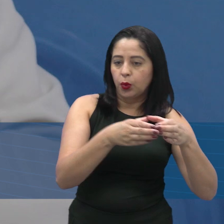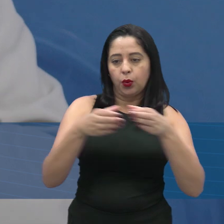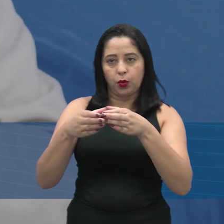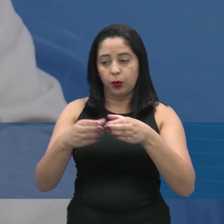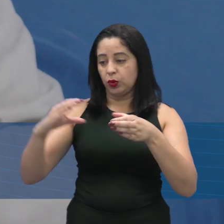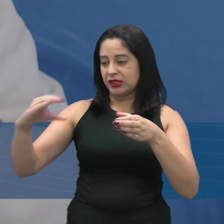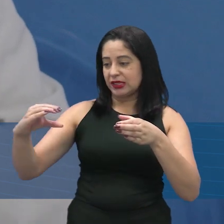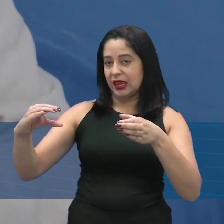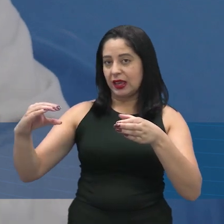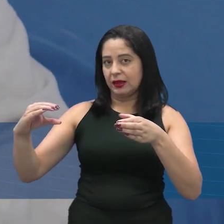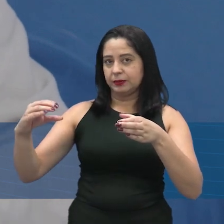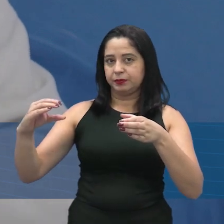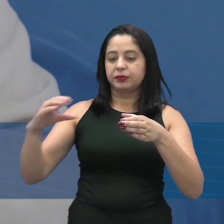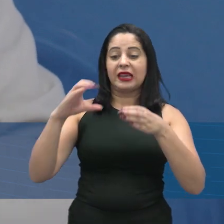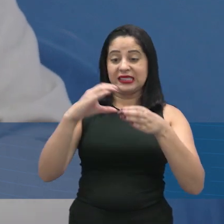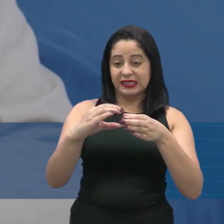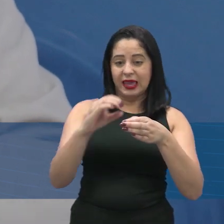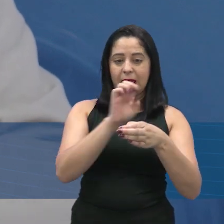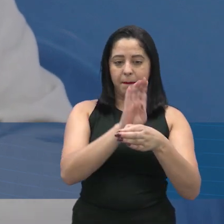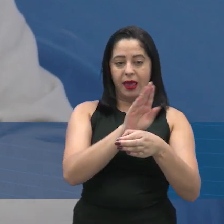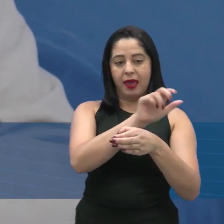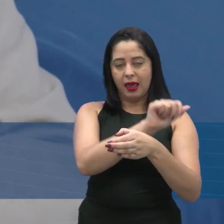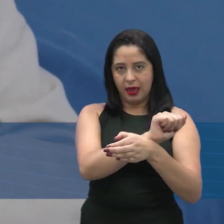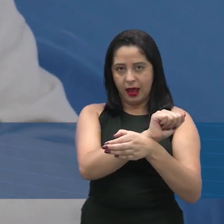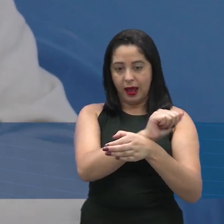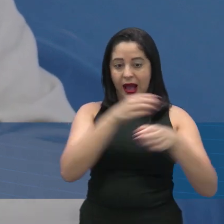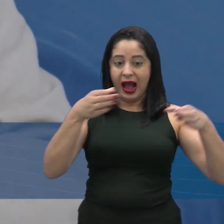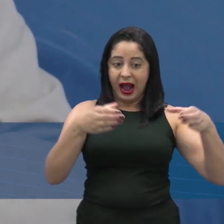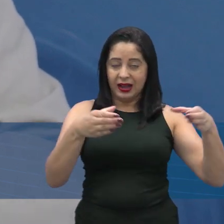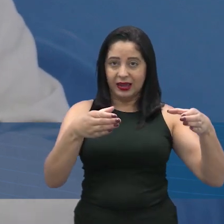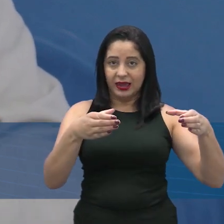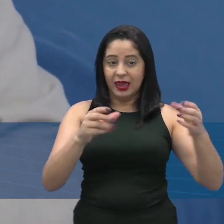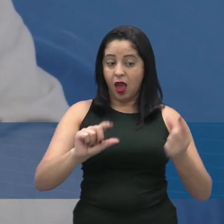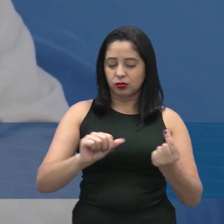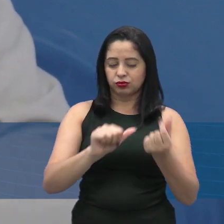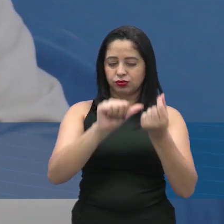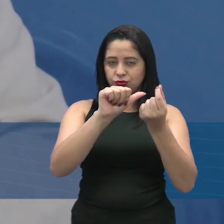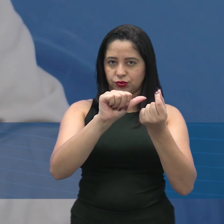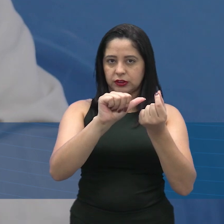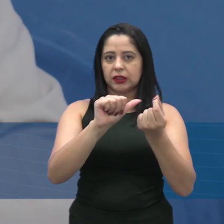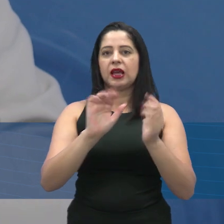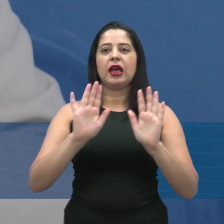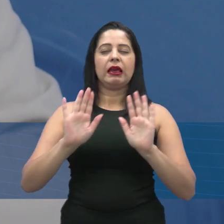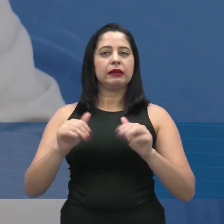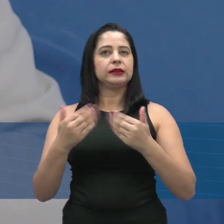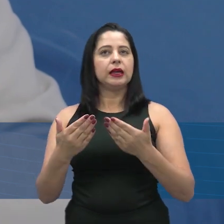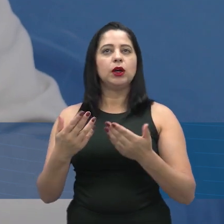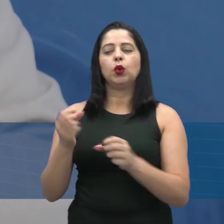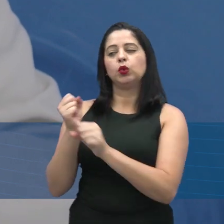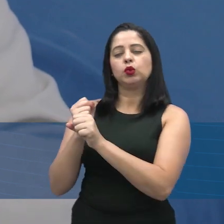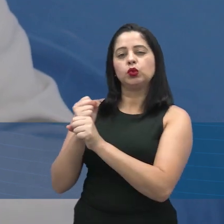C, B e A. Né? Então, essa nova classe média é aquela que surgiu nessas últimas 3